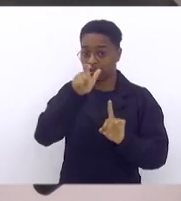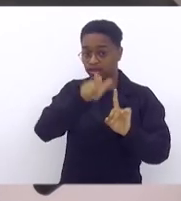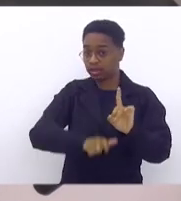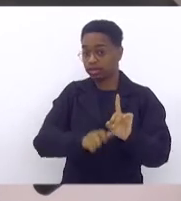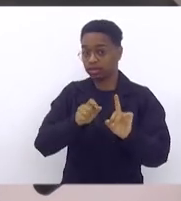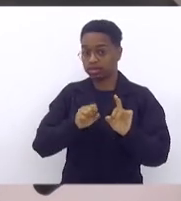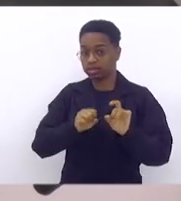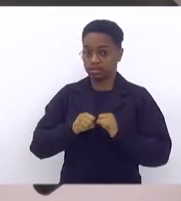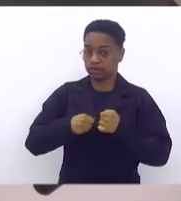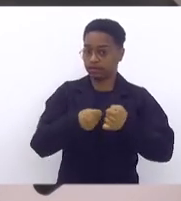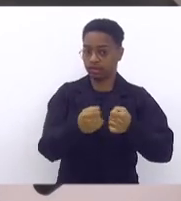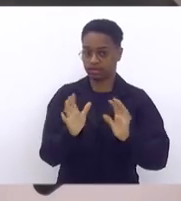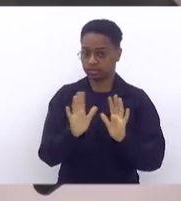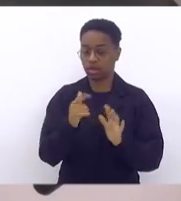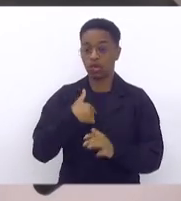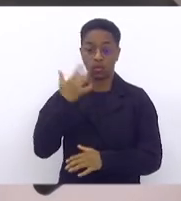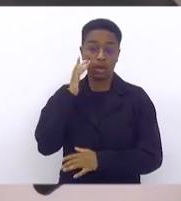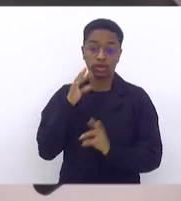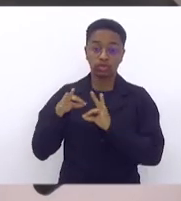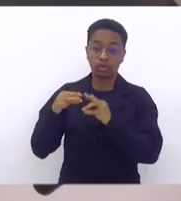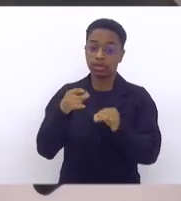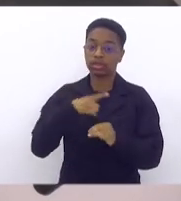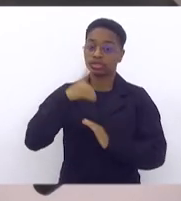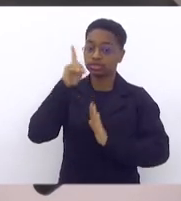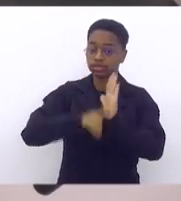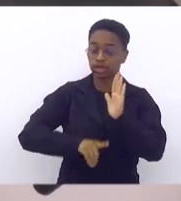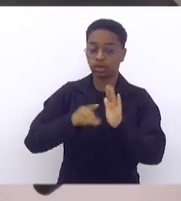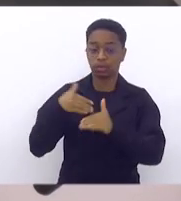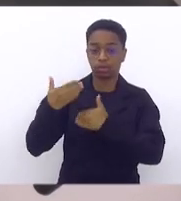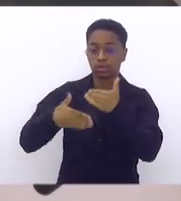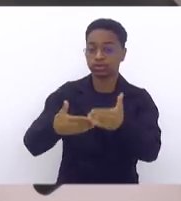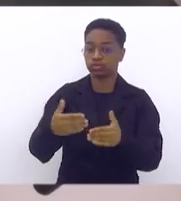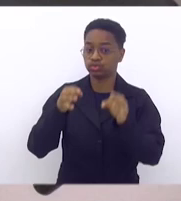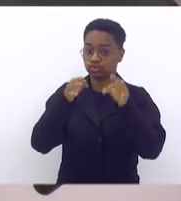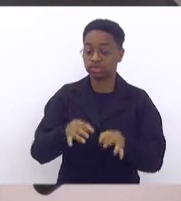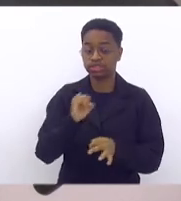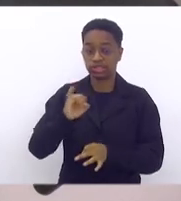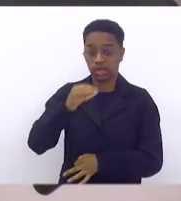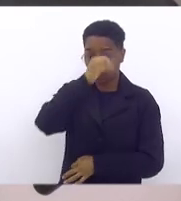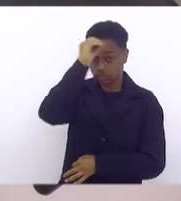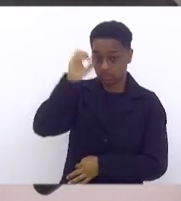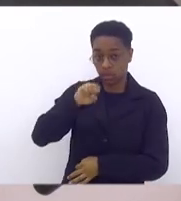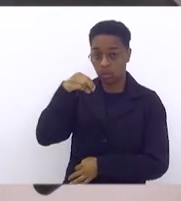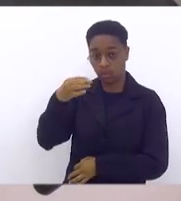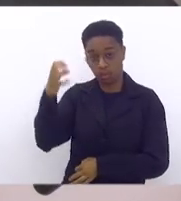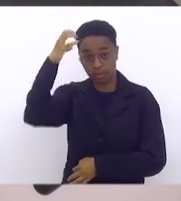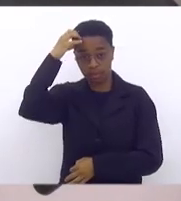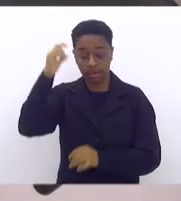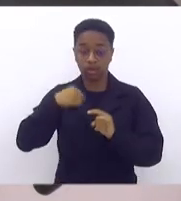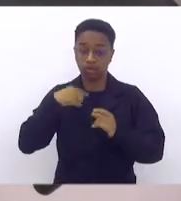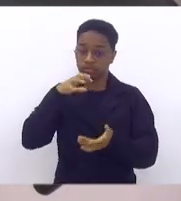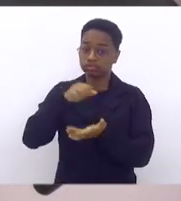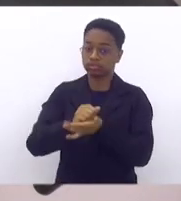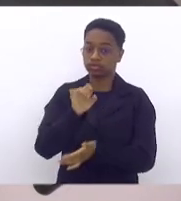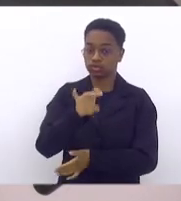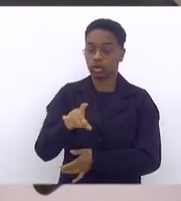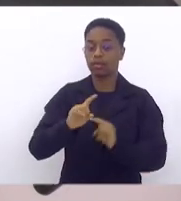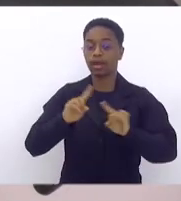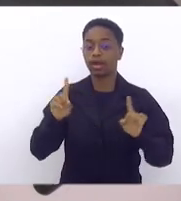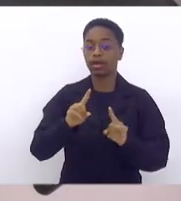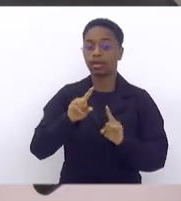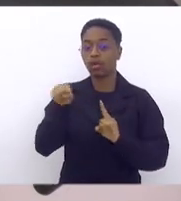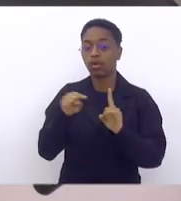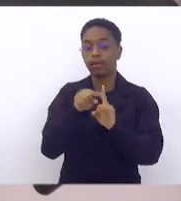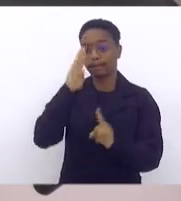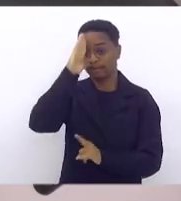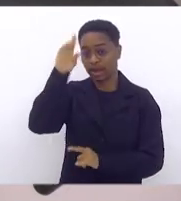defender... Eu acho que todo mundo tem direito a um processo justo, sendo inocente ou culpado, né? Eu só queria registrar isso. E o principal objetivo dessa